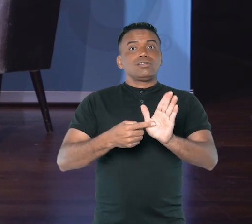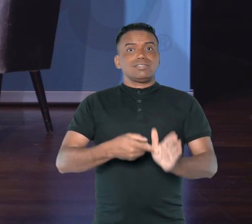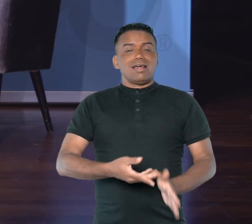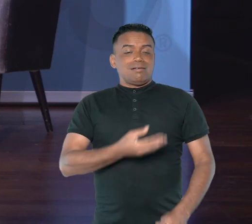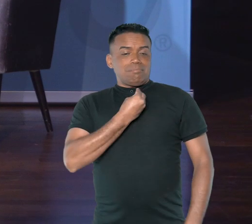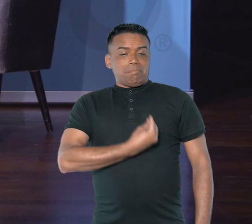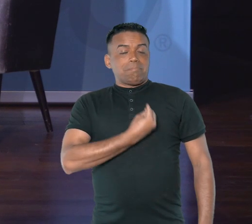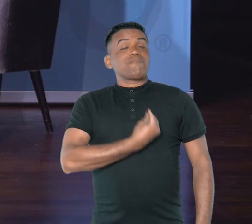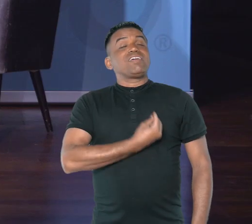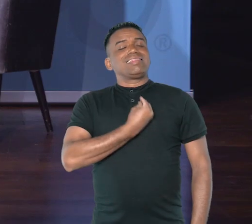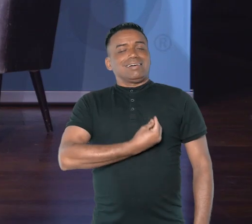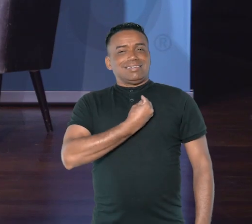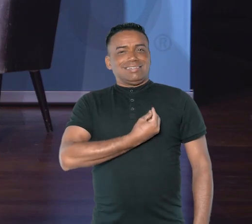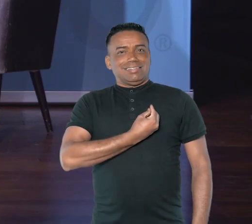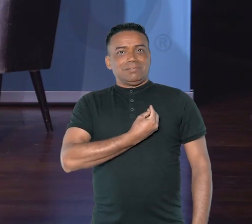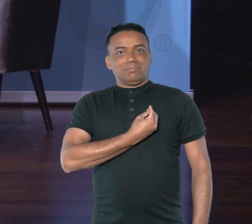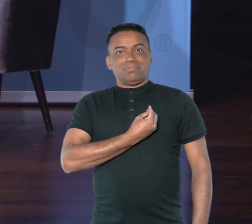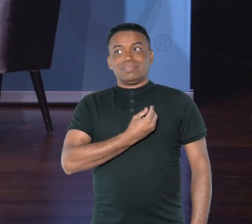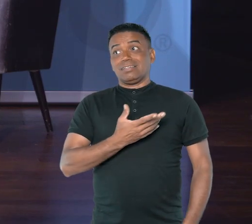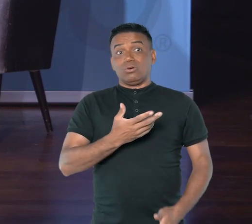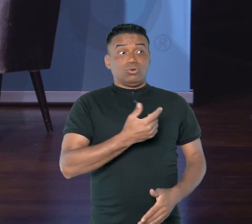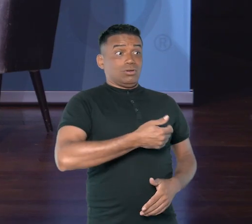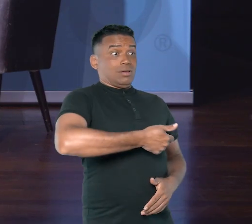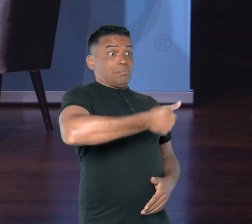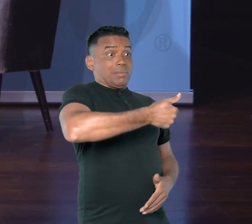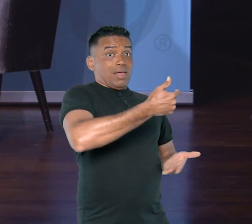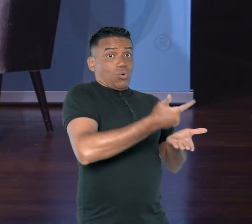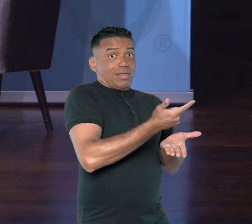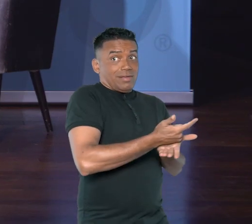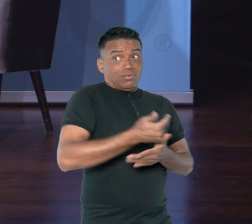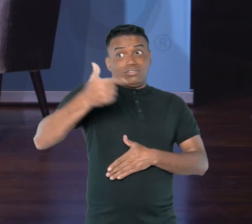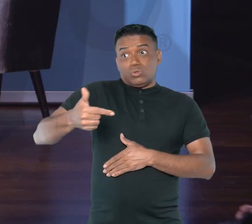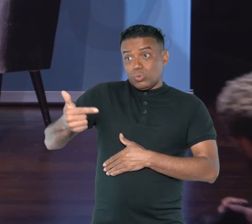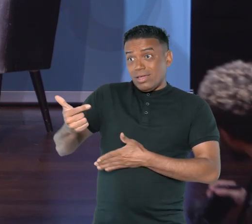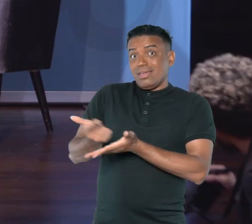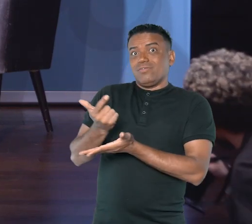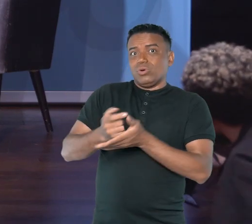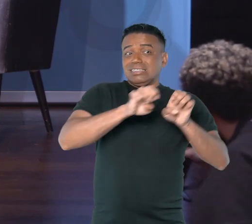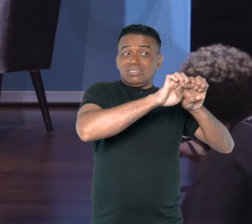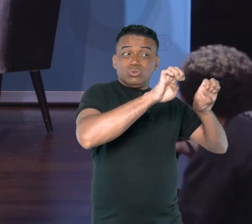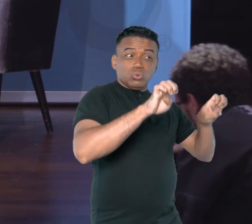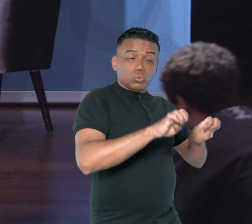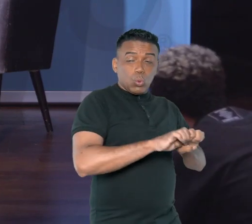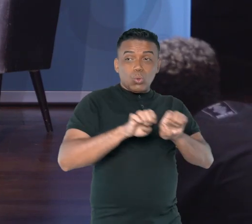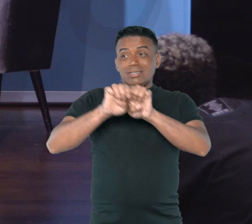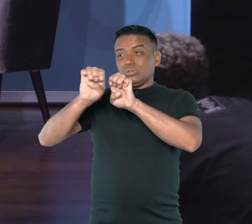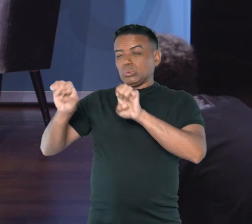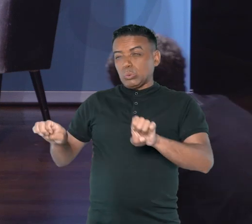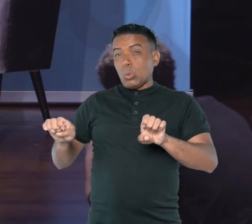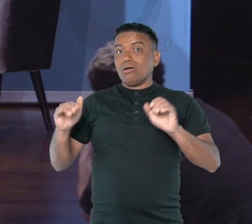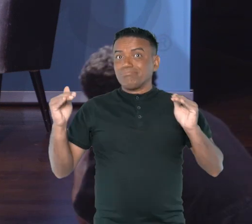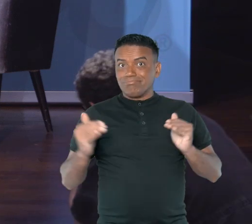se encontram não só no estilo, como você falou, mas eu acho que